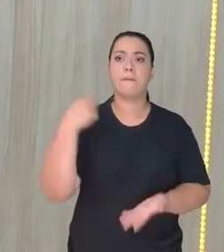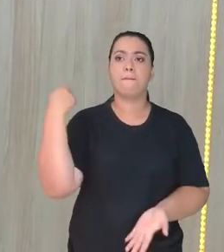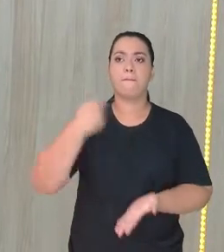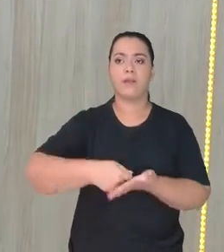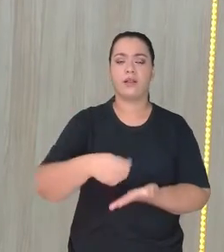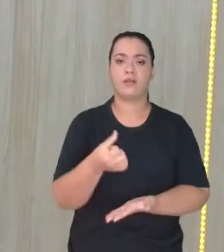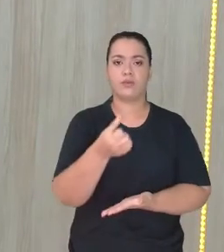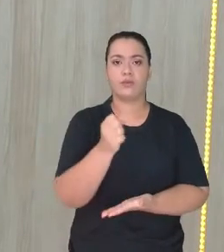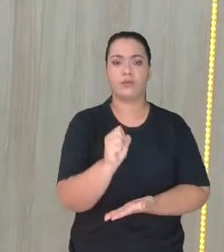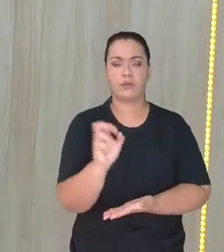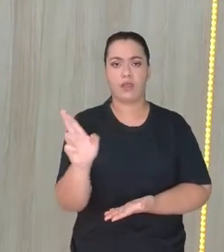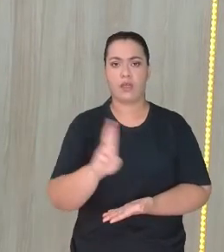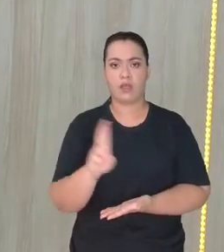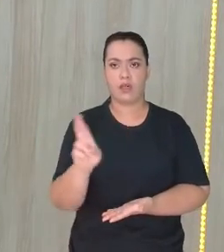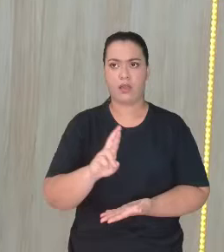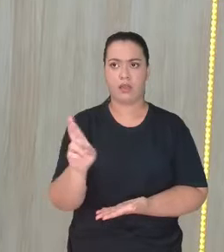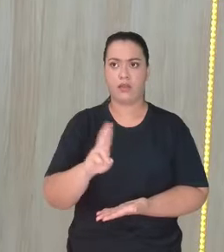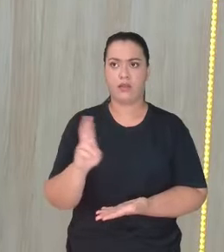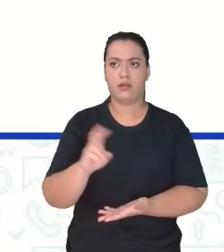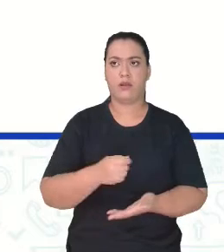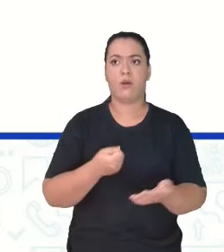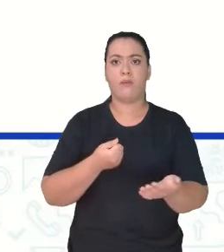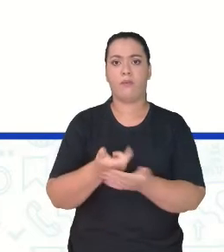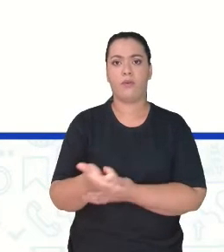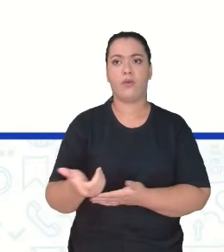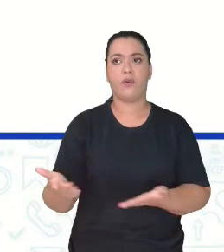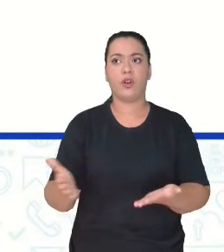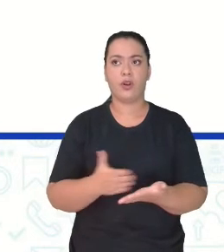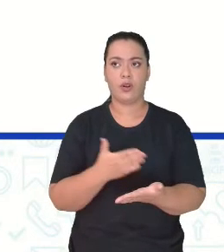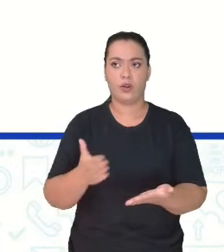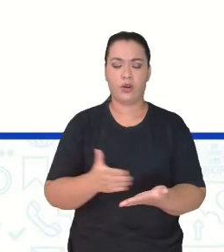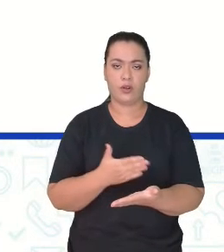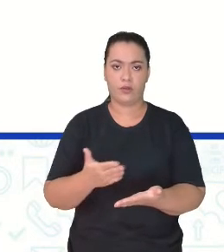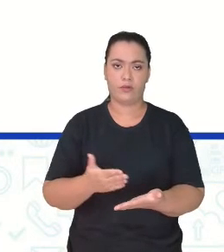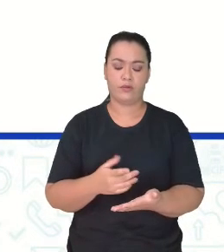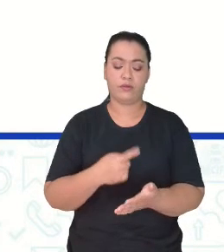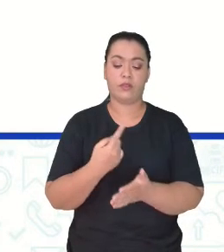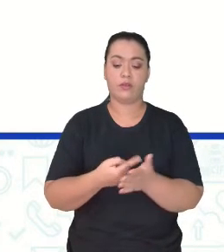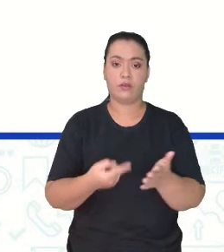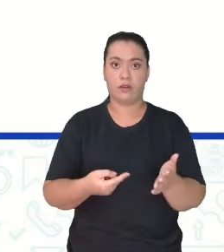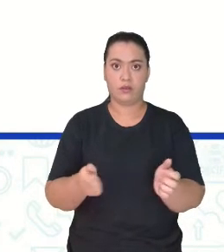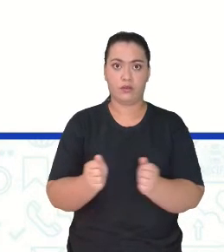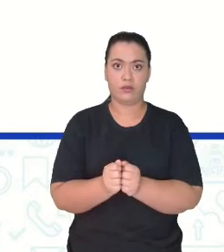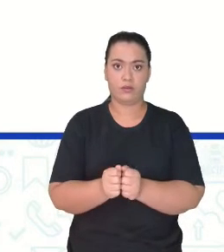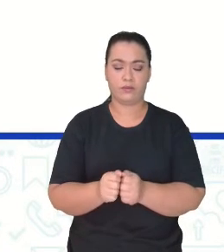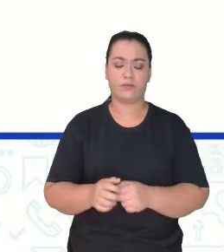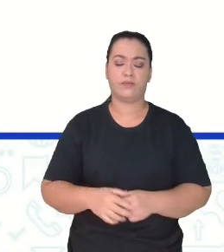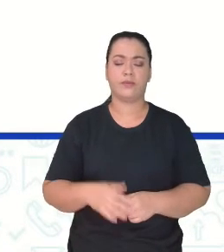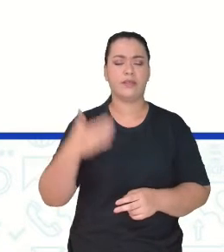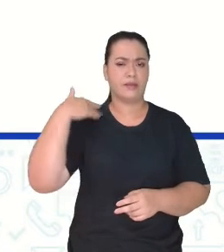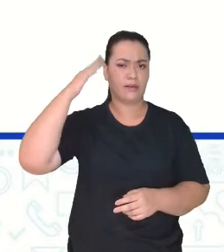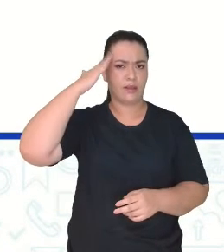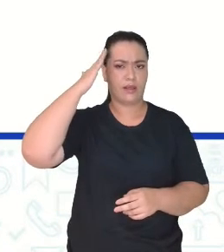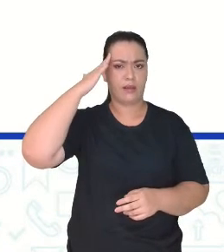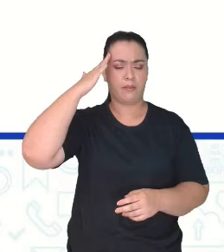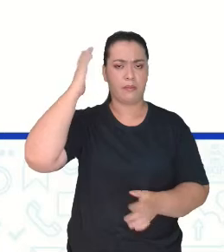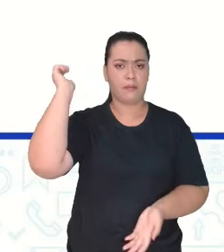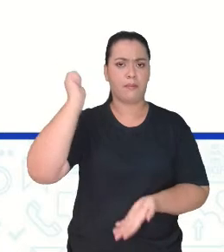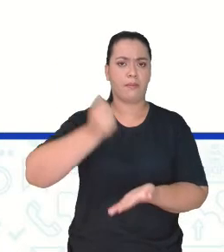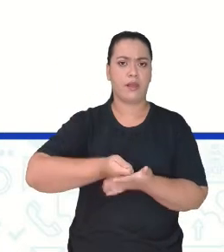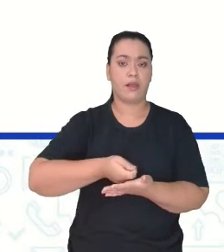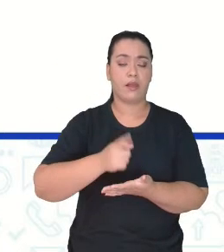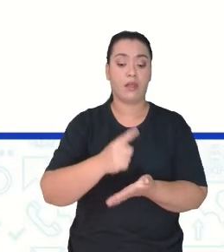pagou R$ 68,00 pela compra de um livro e um caderno. Sabendo que ele pagou